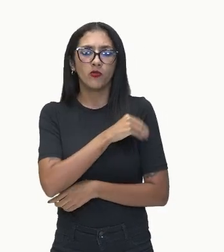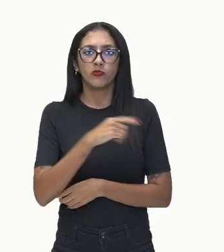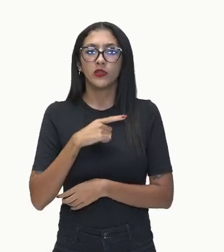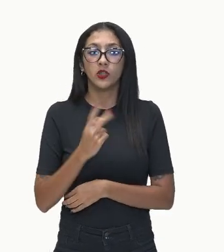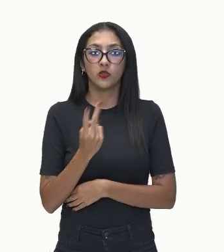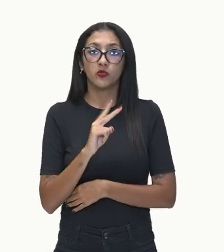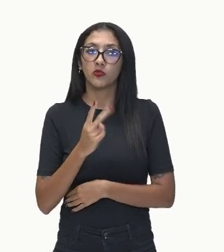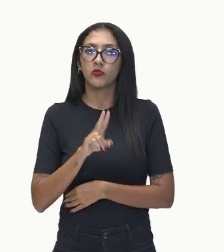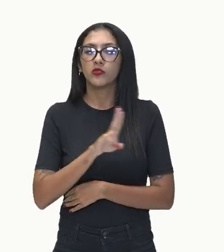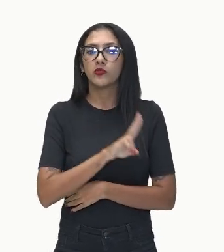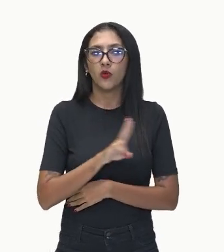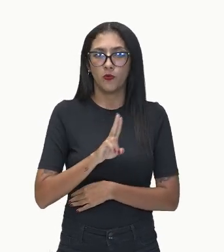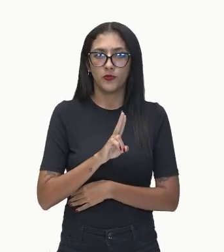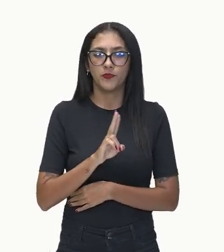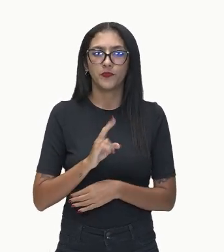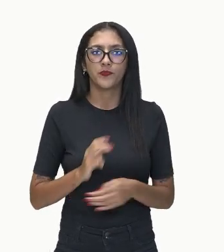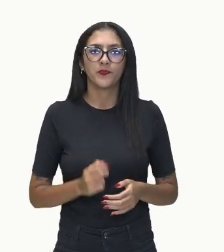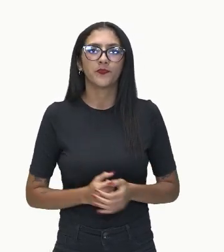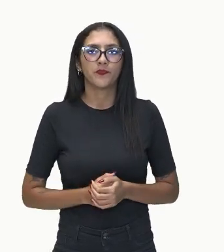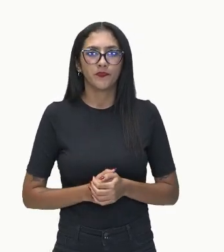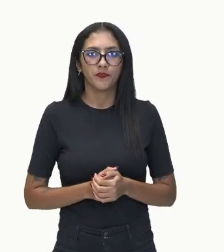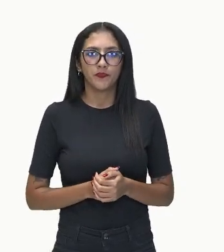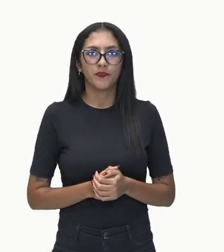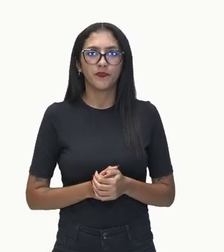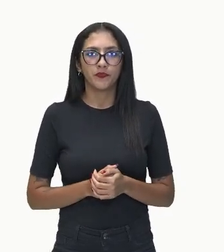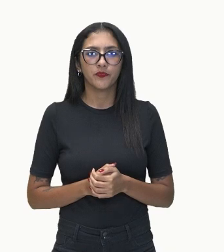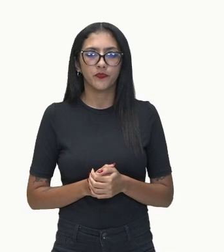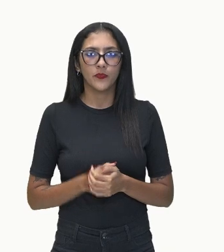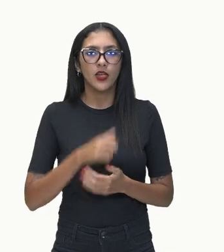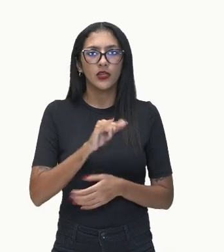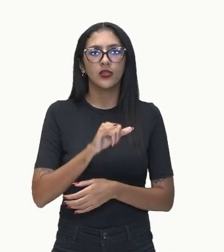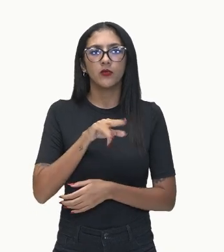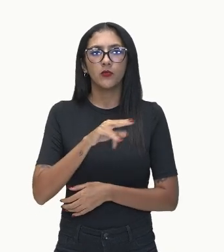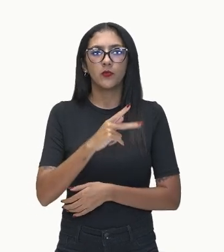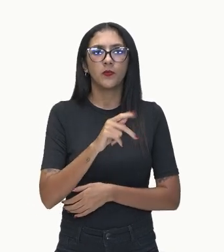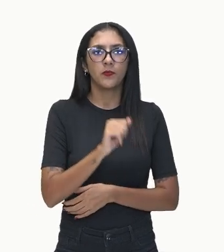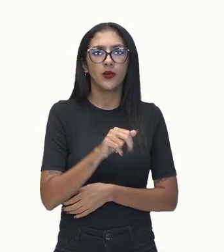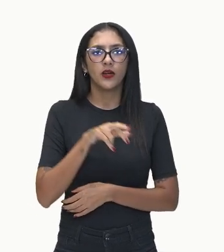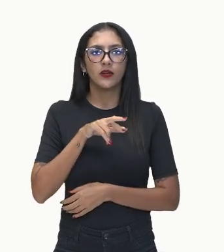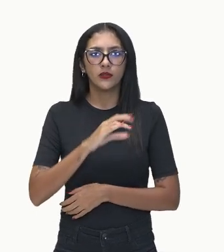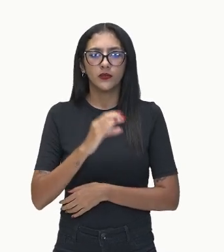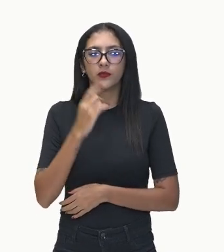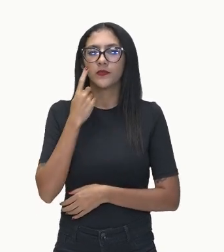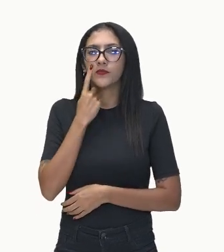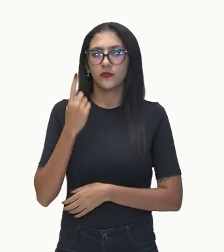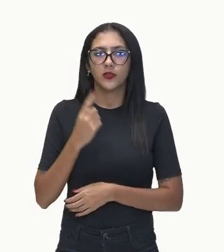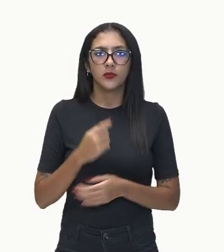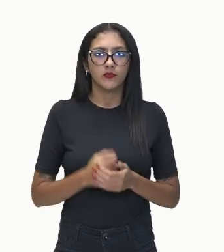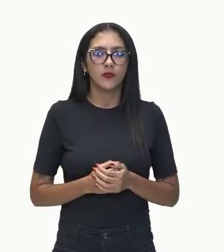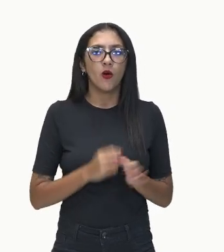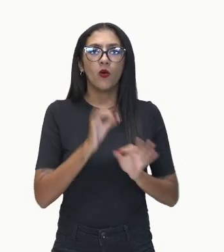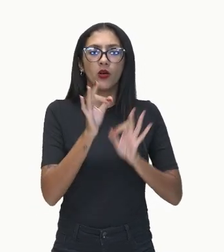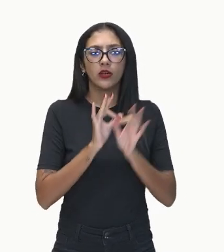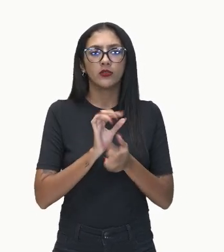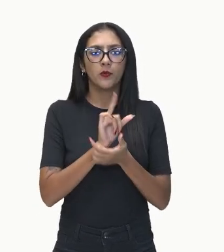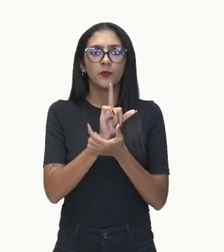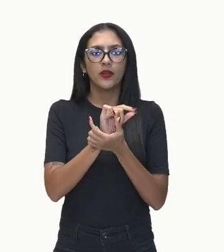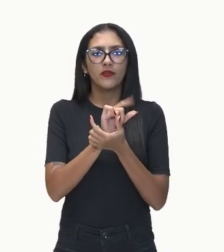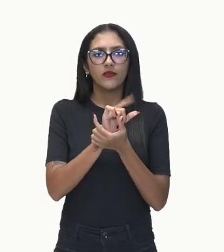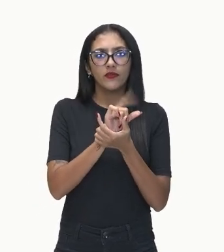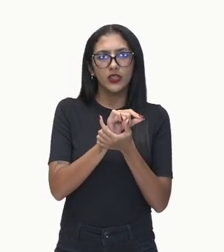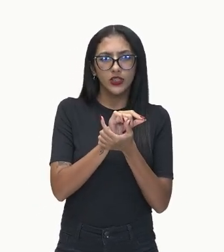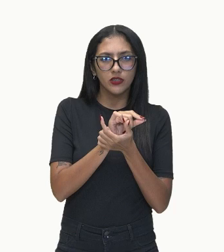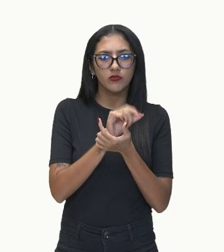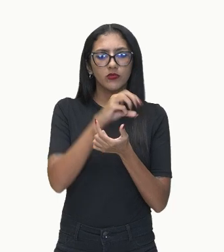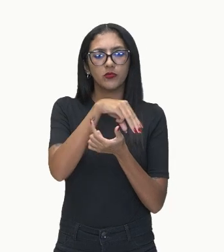a nomenclatura usual. A oficial, ela é dividida assim, aqui o prefixo, nesse